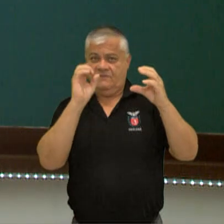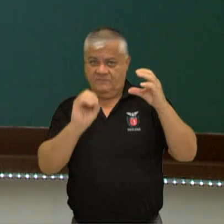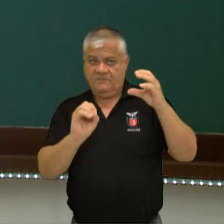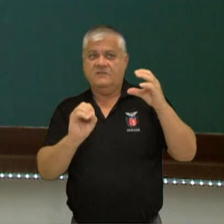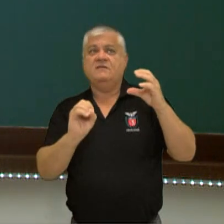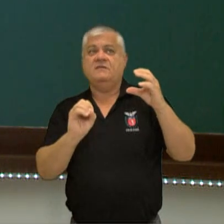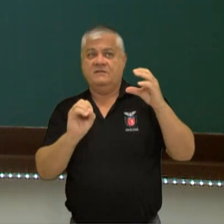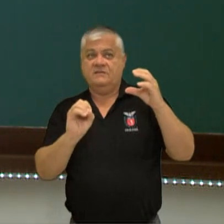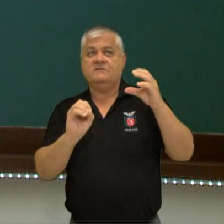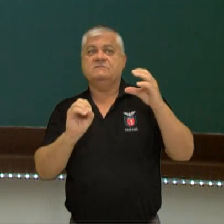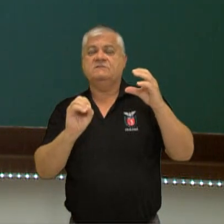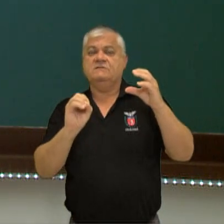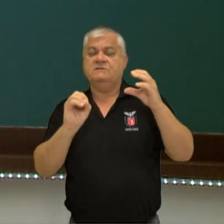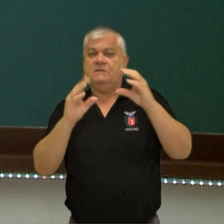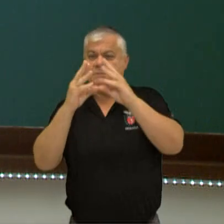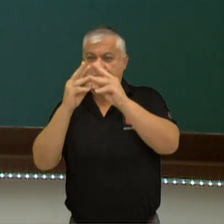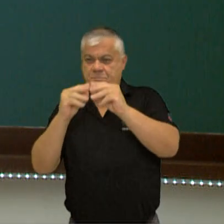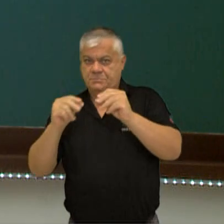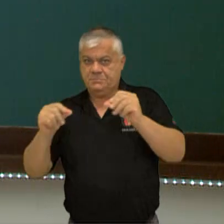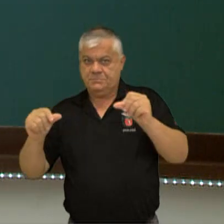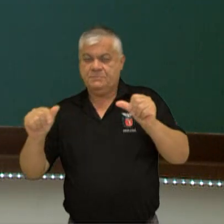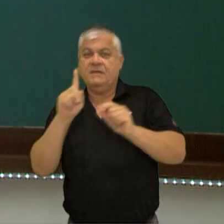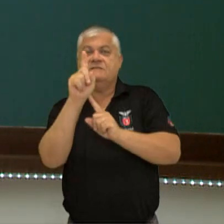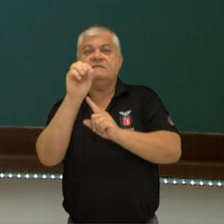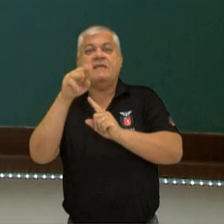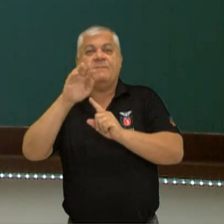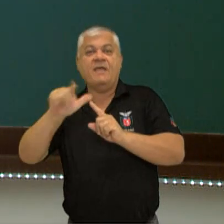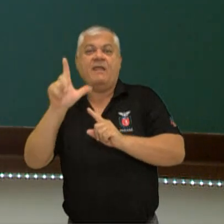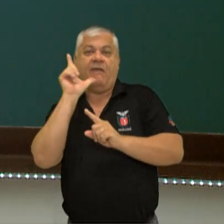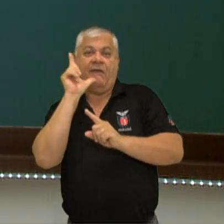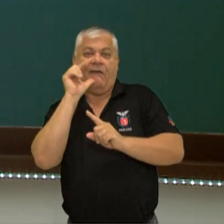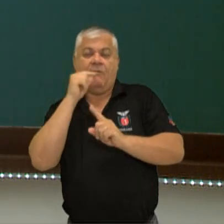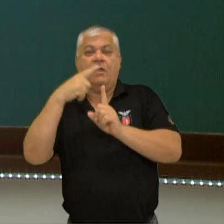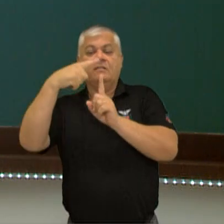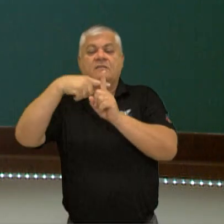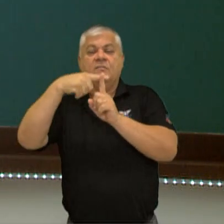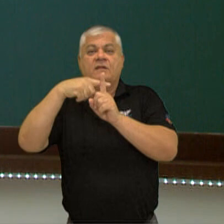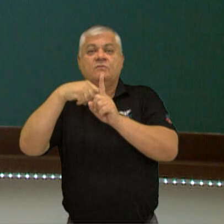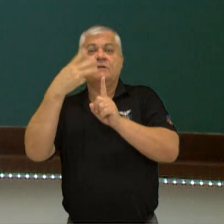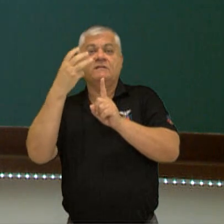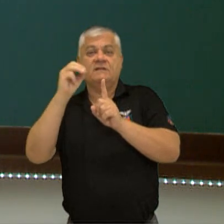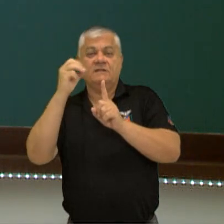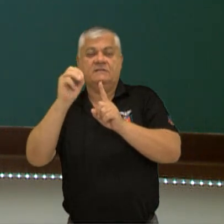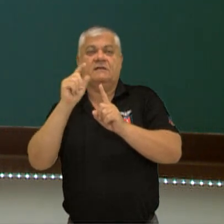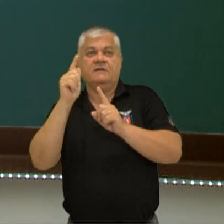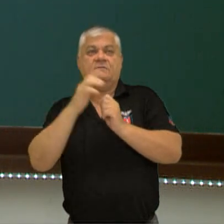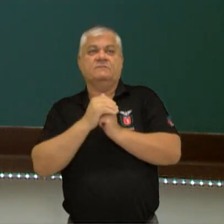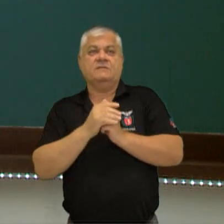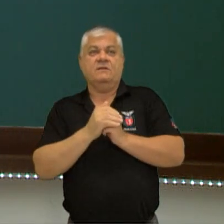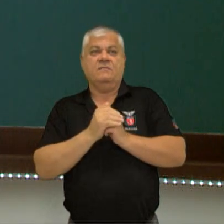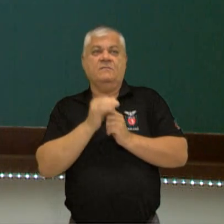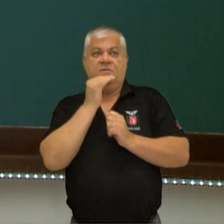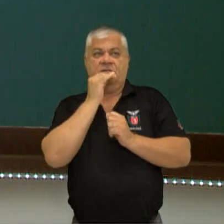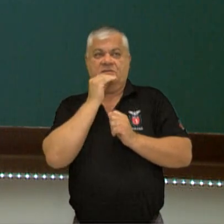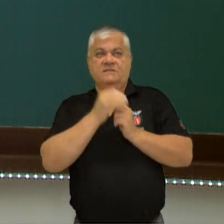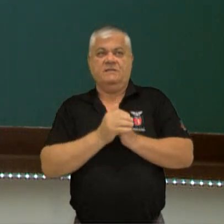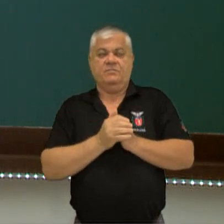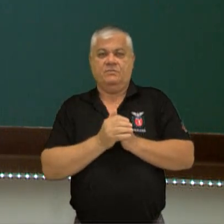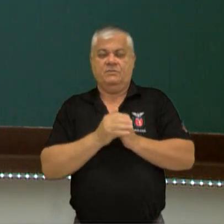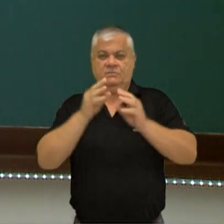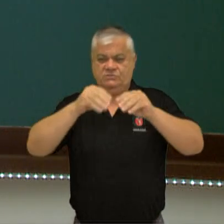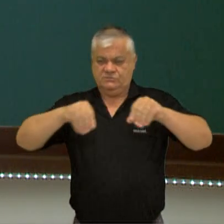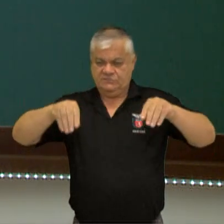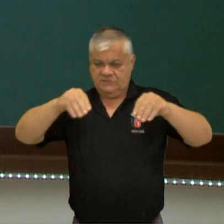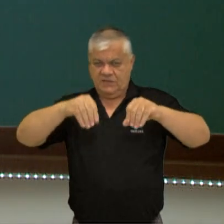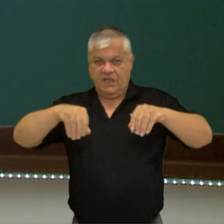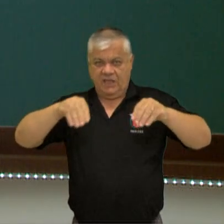sacarose se dissolve em 100 gramas de água quando a temperatura é 30 graus. Somando aqui soluto e